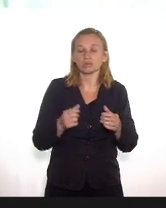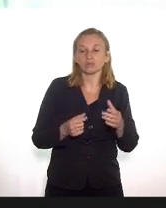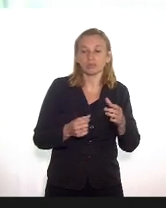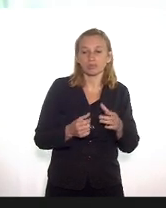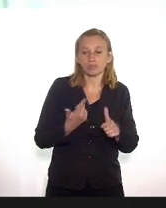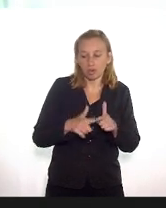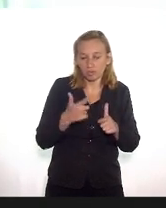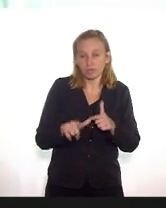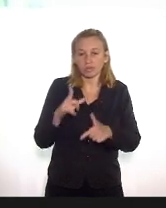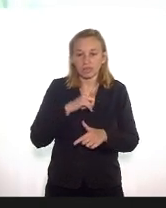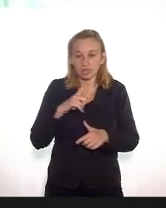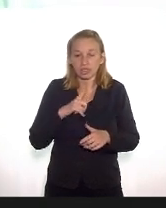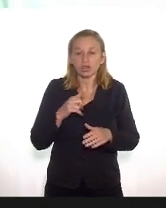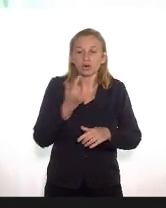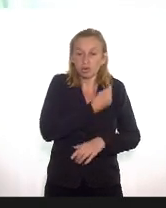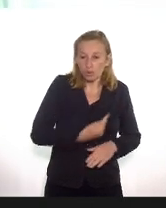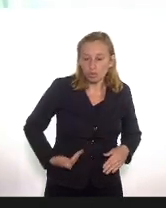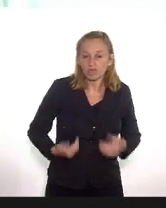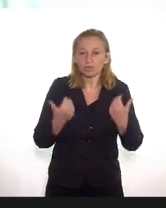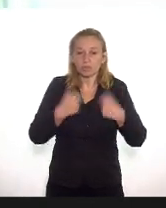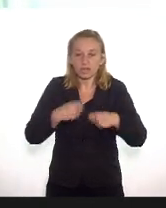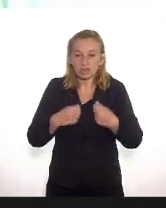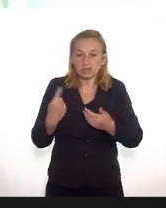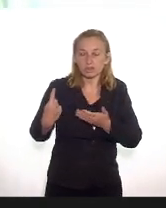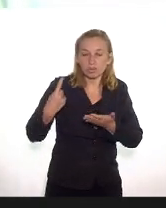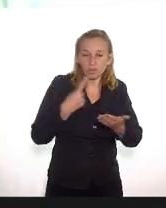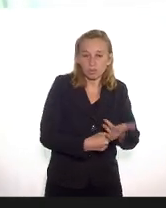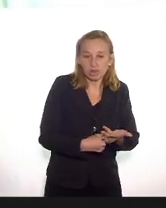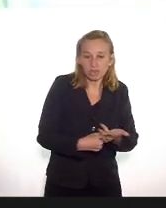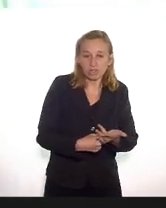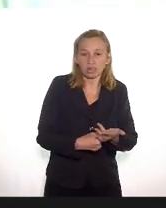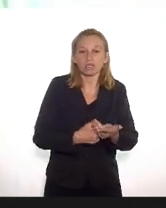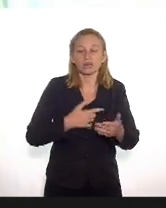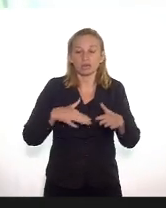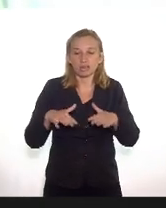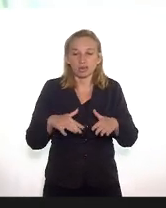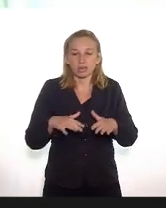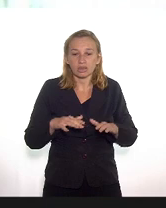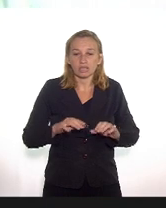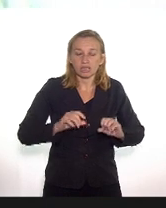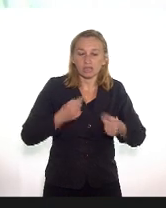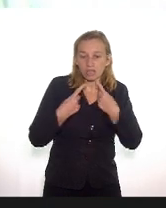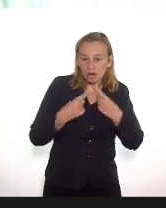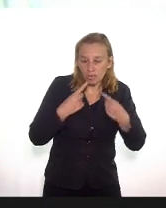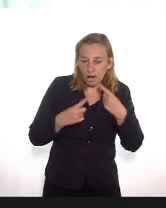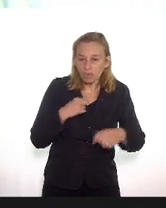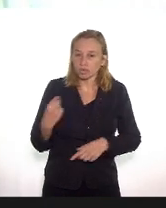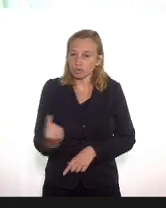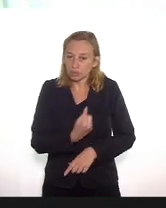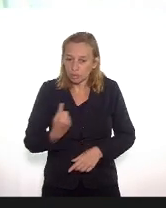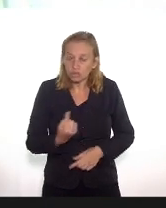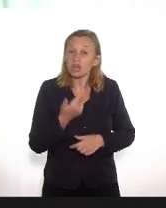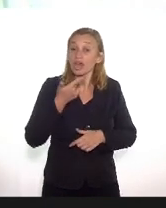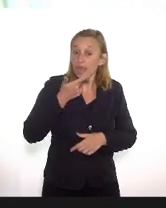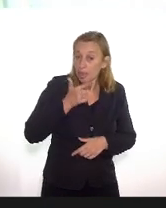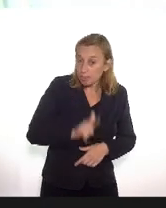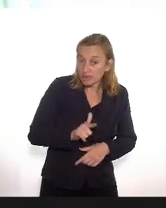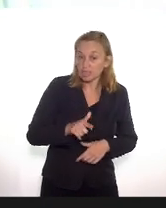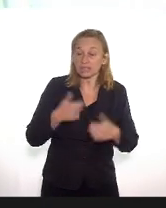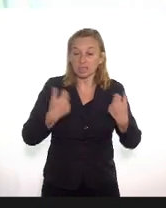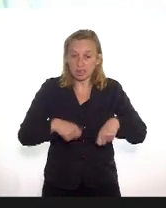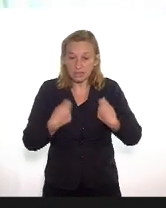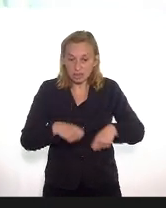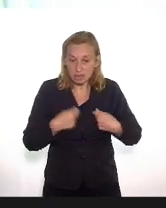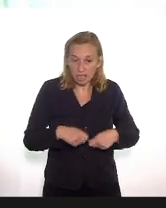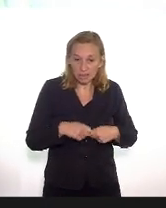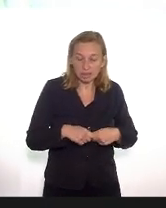enfrentamos. Então, o governo precisa se comprometer a analisar a viabilidade disso tudo que eu disse, a dialogar conosco, repito, a necessidade da